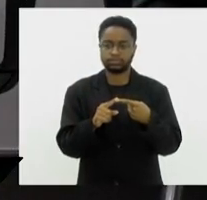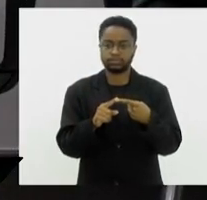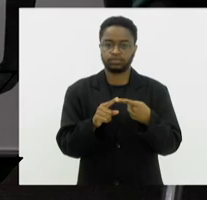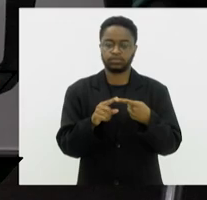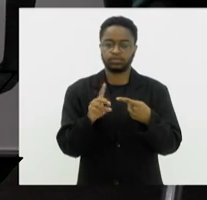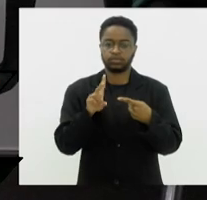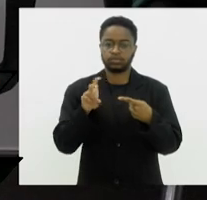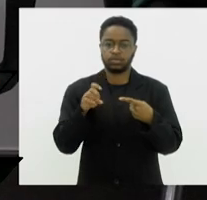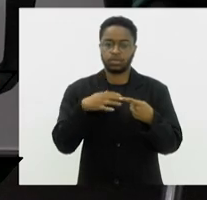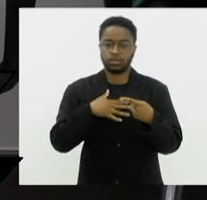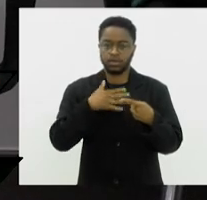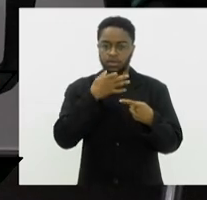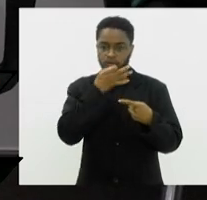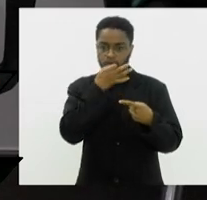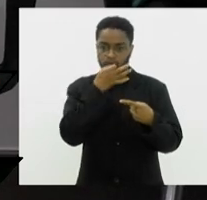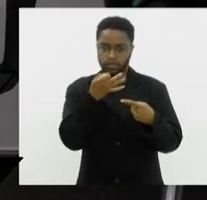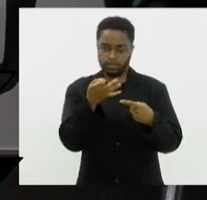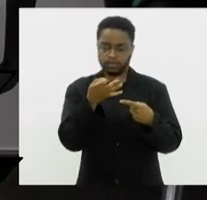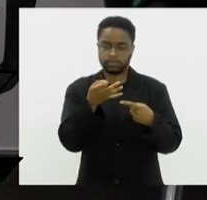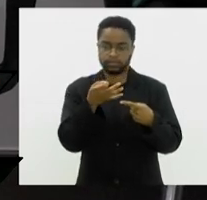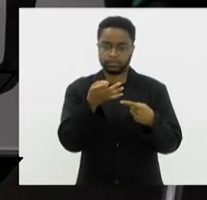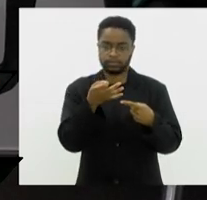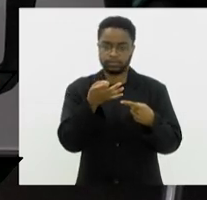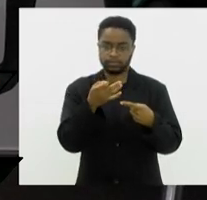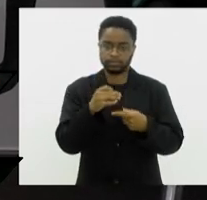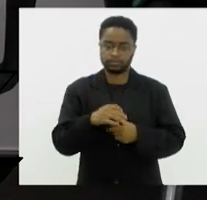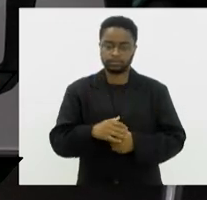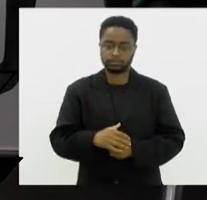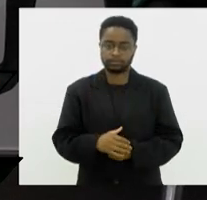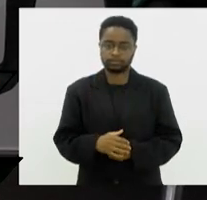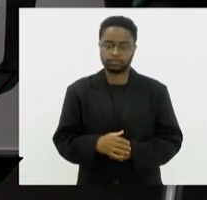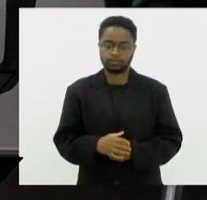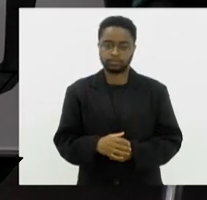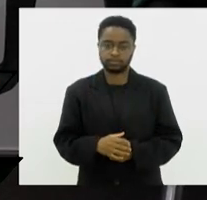posição minha, que